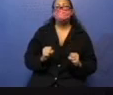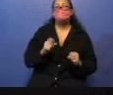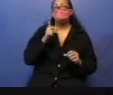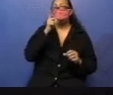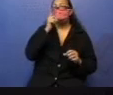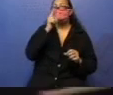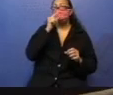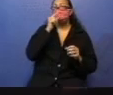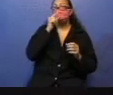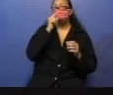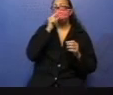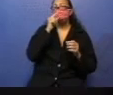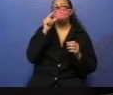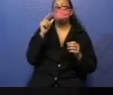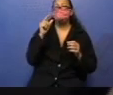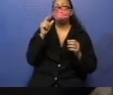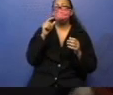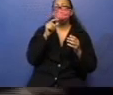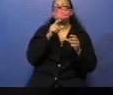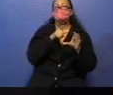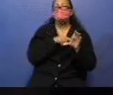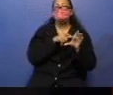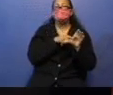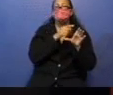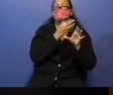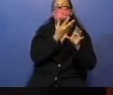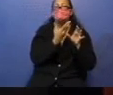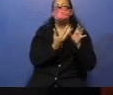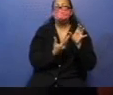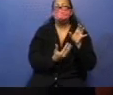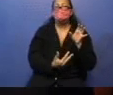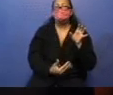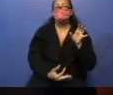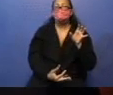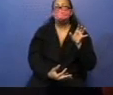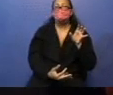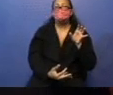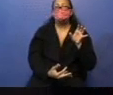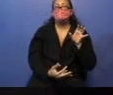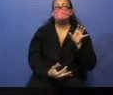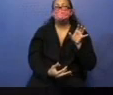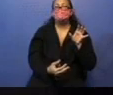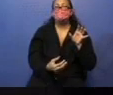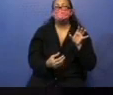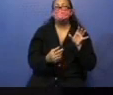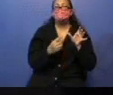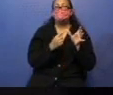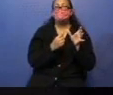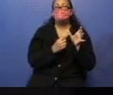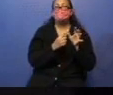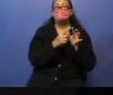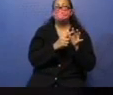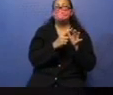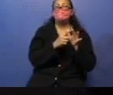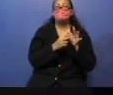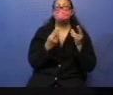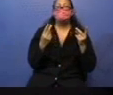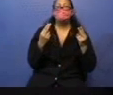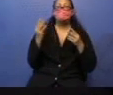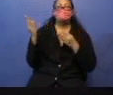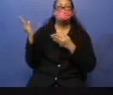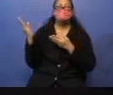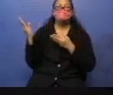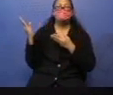da nossa mão, para fora do nosso pé, e que os seus dedos, que estão cheios de rugas, não precisa